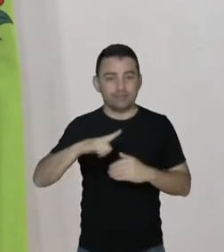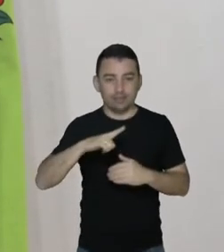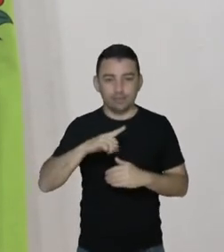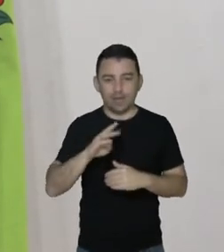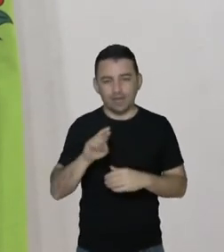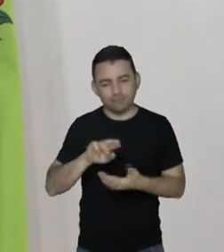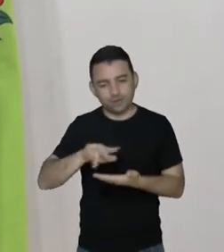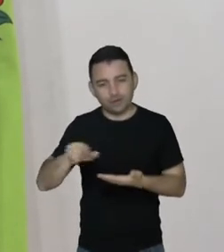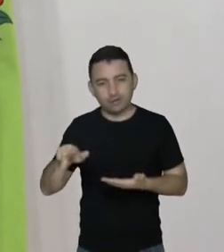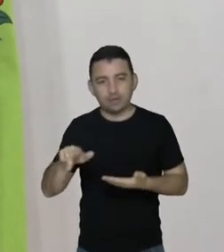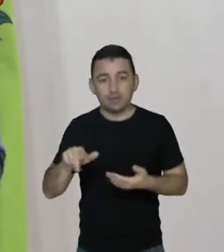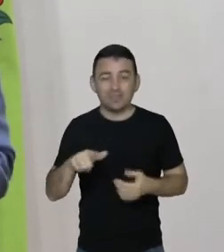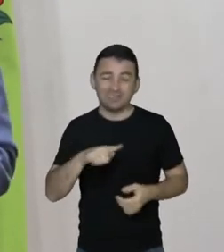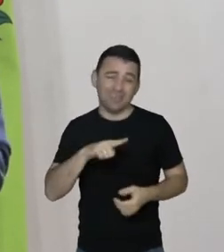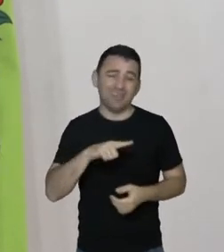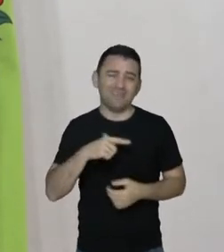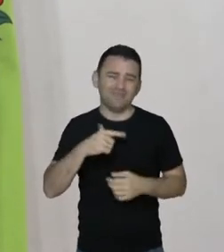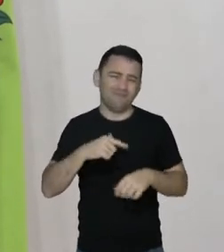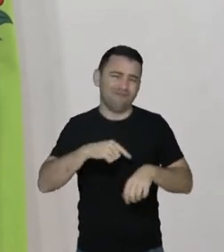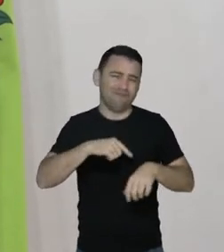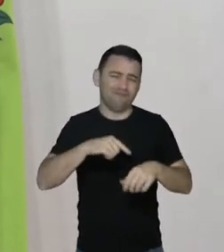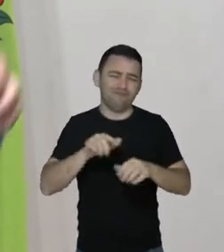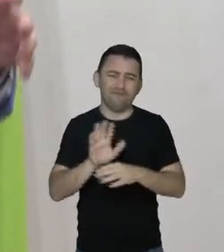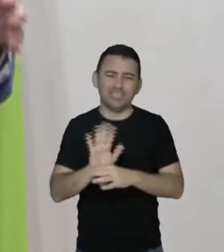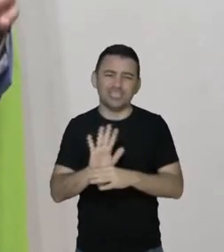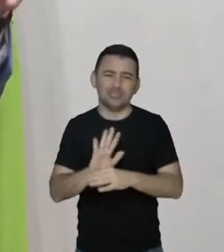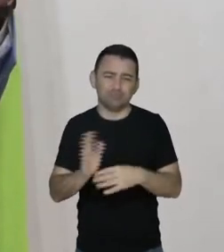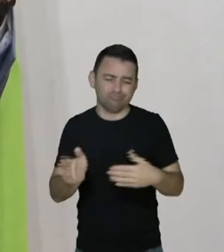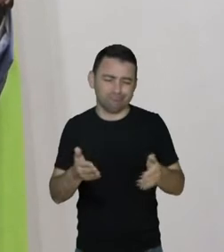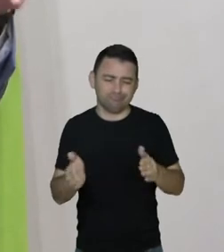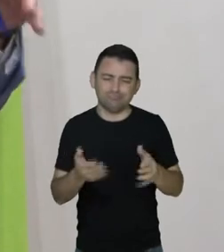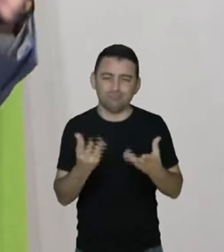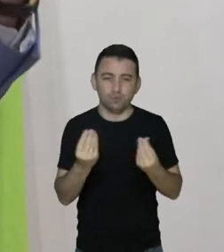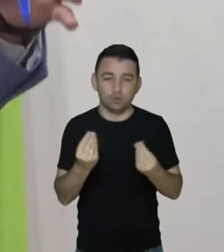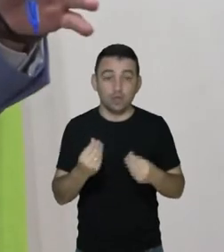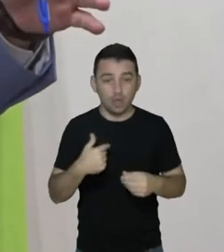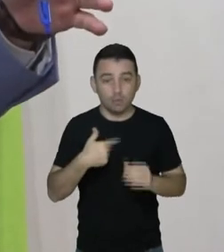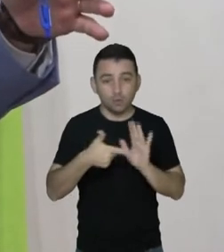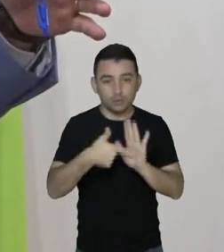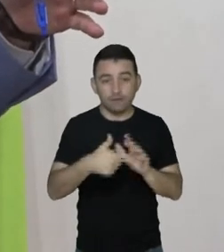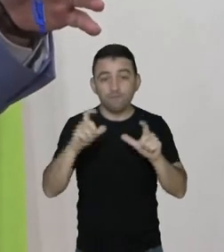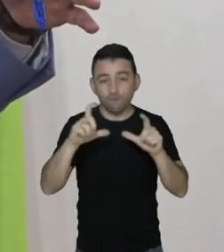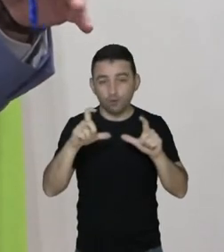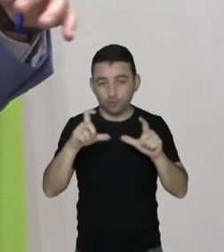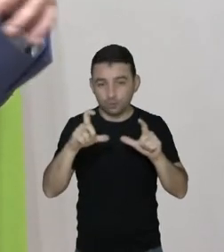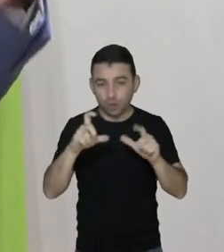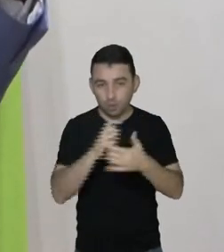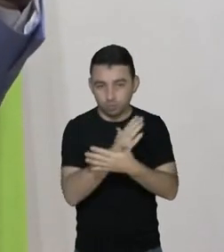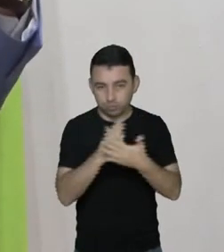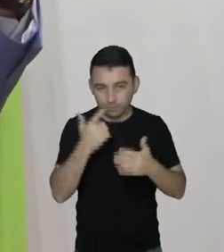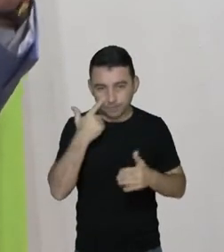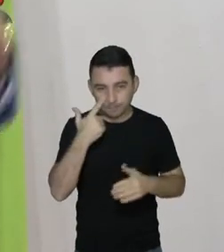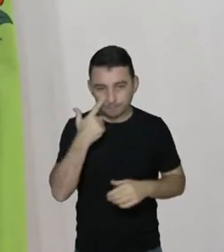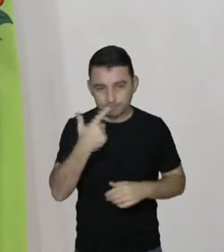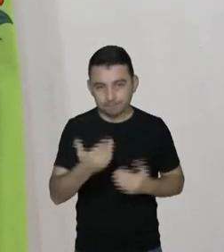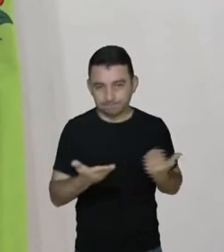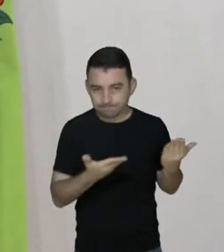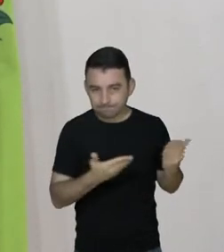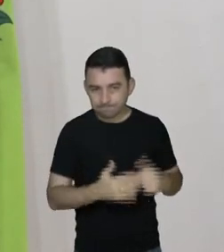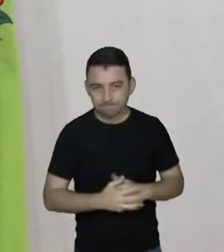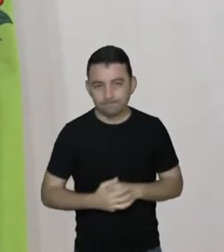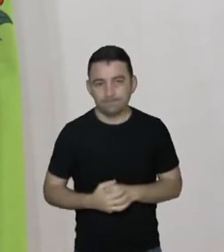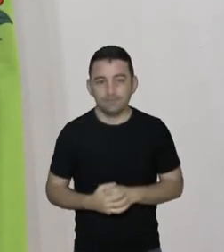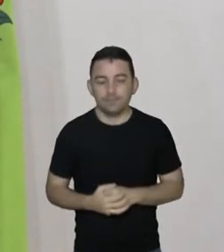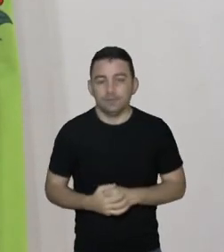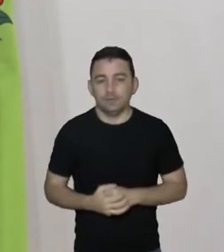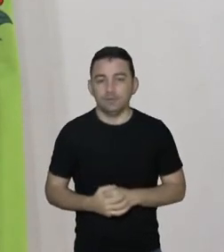40 vídeos para mostrar sobre a situação das enxurradas, mas eu trouxe apenas algumas fotos e alguns vídeos para mostrar um